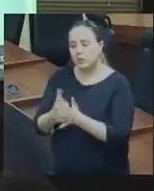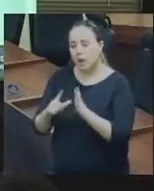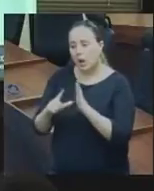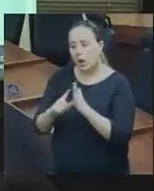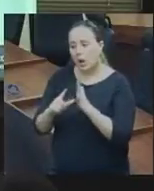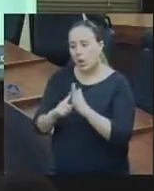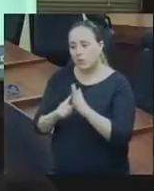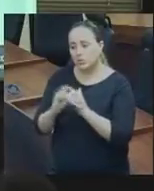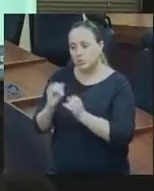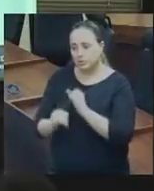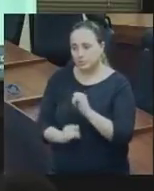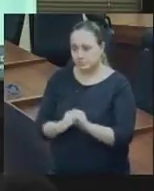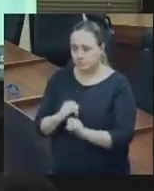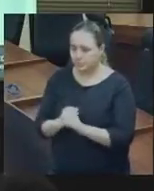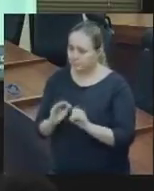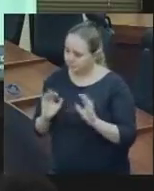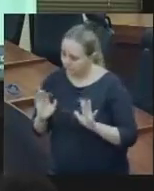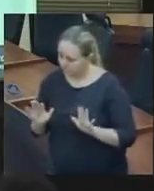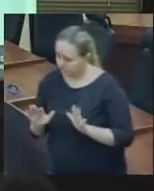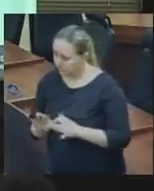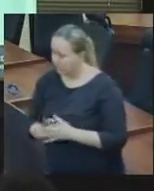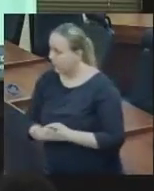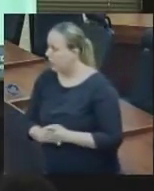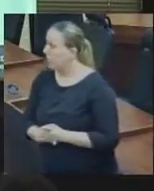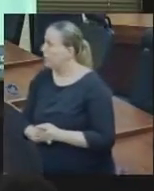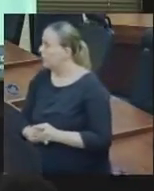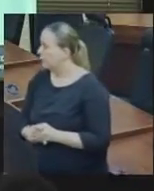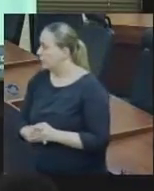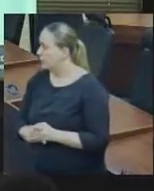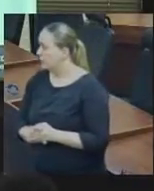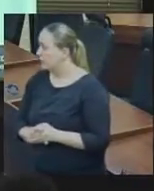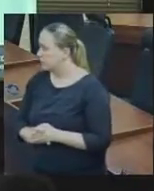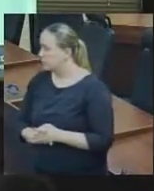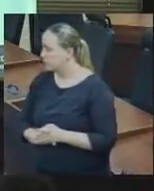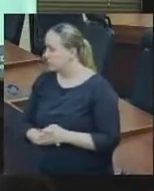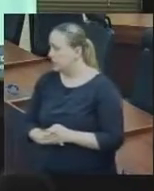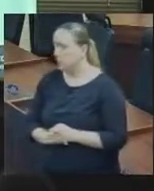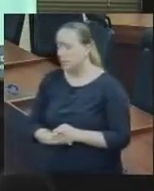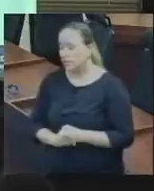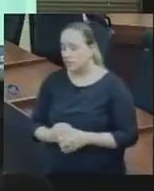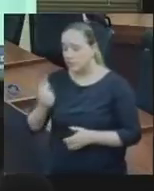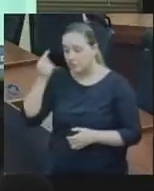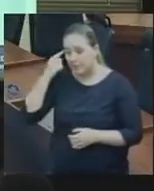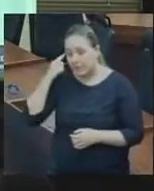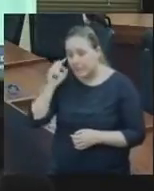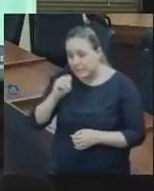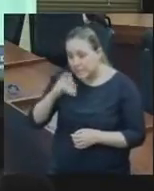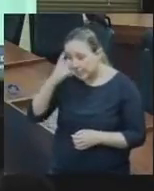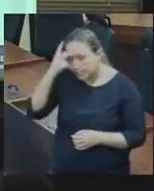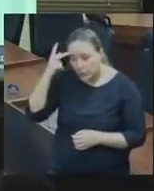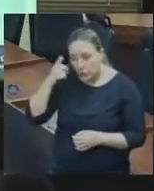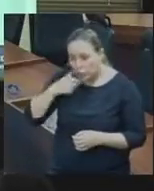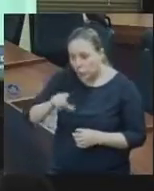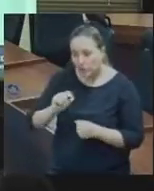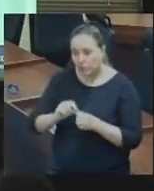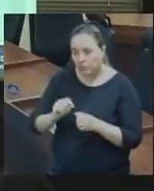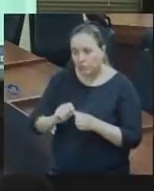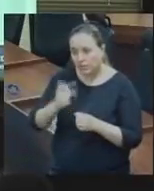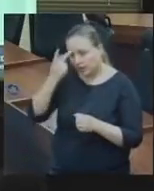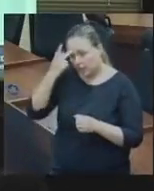agora imaginem apressar a pessoa não poder fazer isso com autonomia